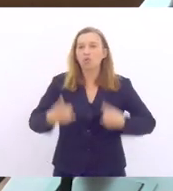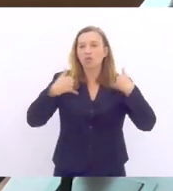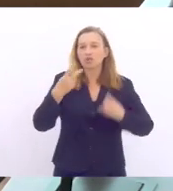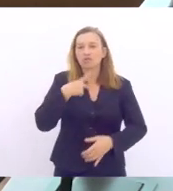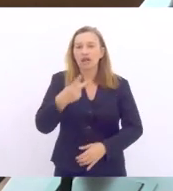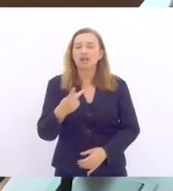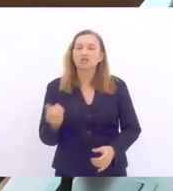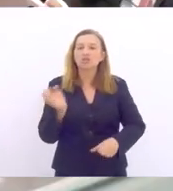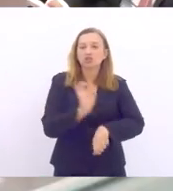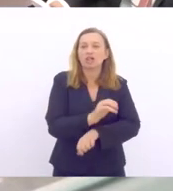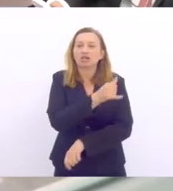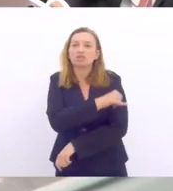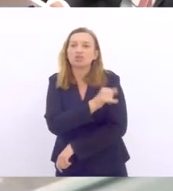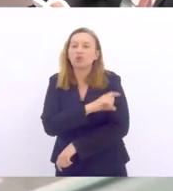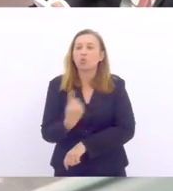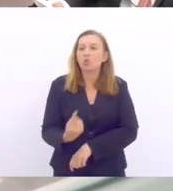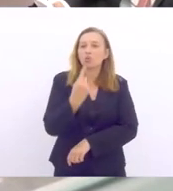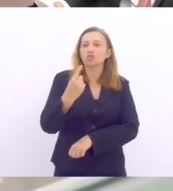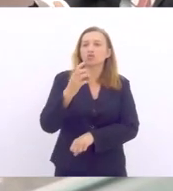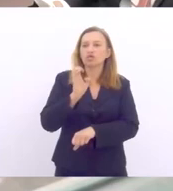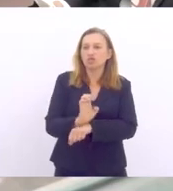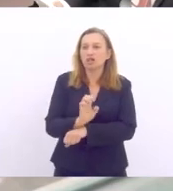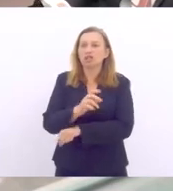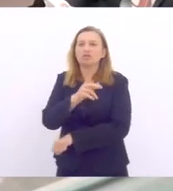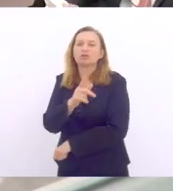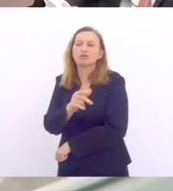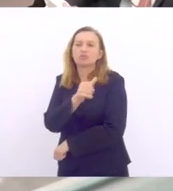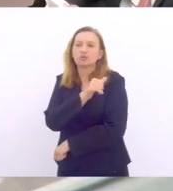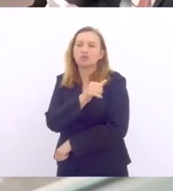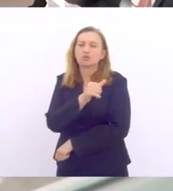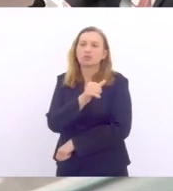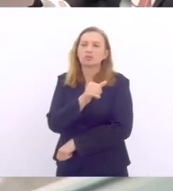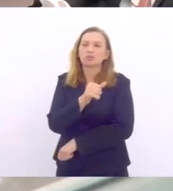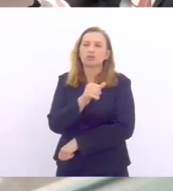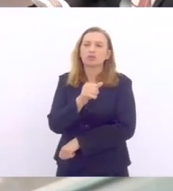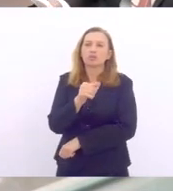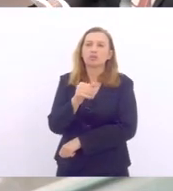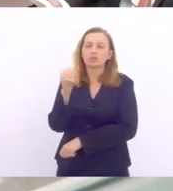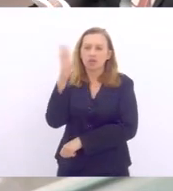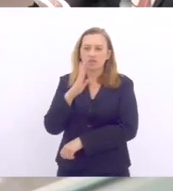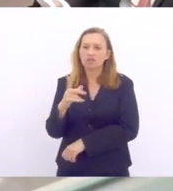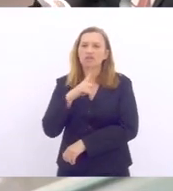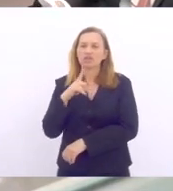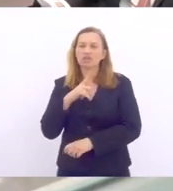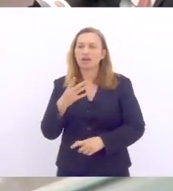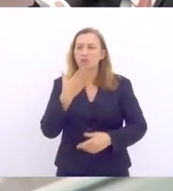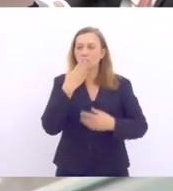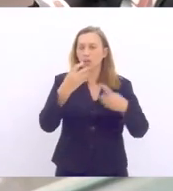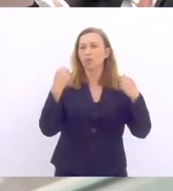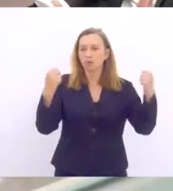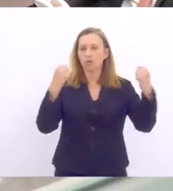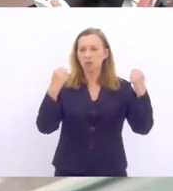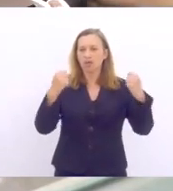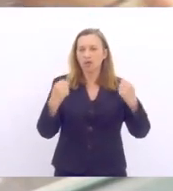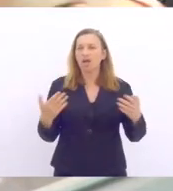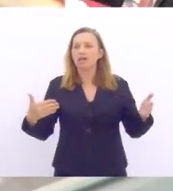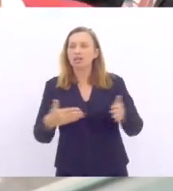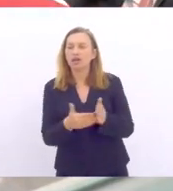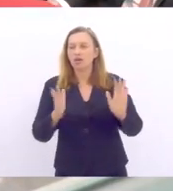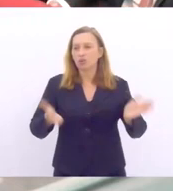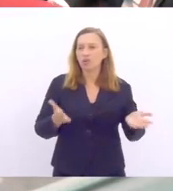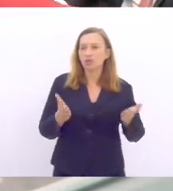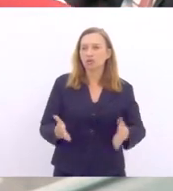Rio de Janeiro, somos o único estado do Brasil que tem torcida dividida. Que até hoje tricolores e flamenguistas e